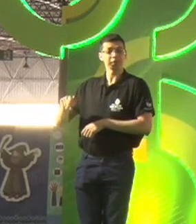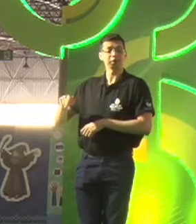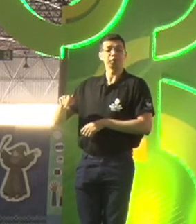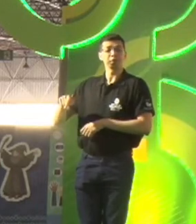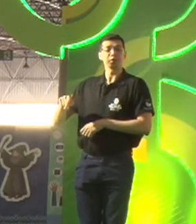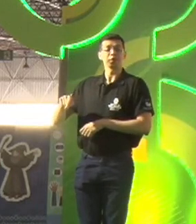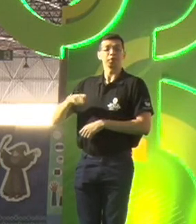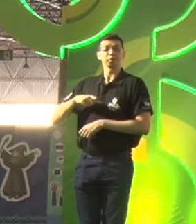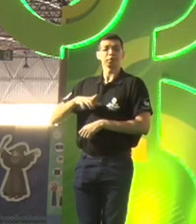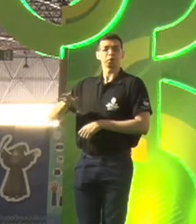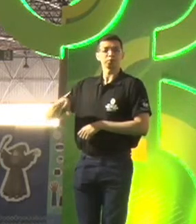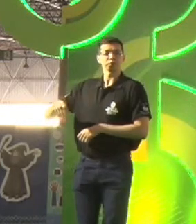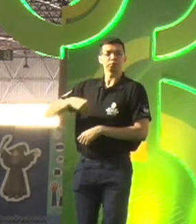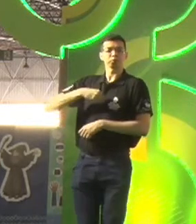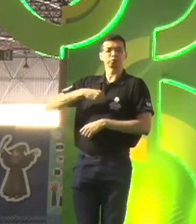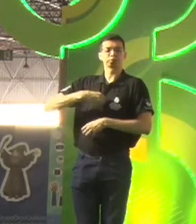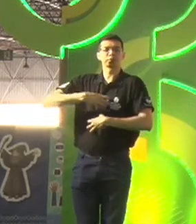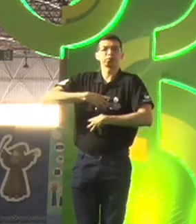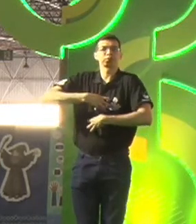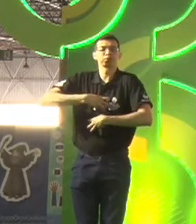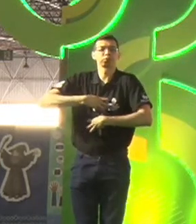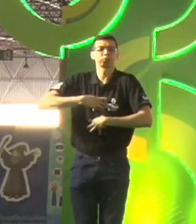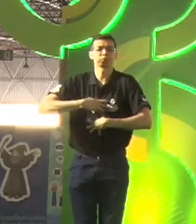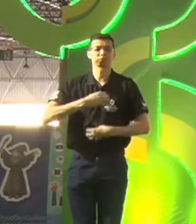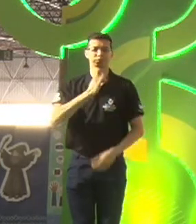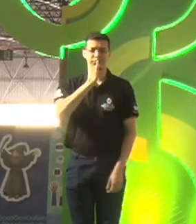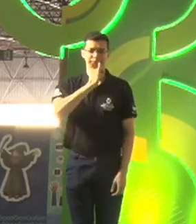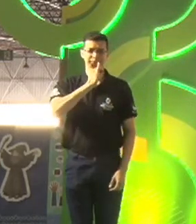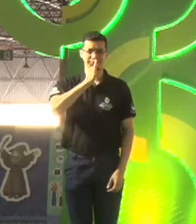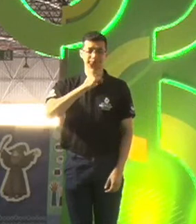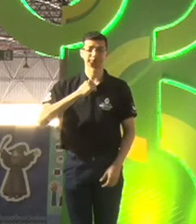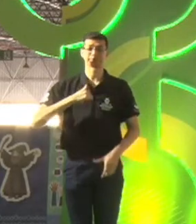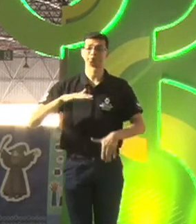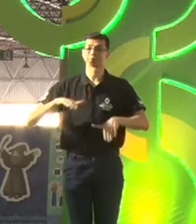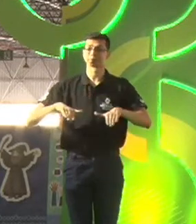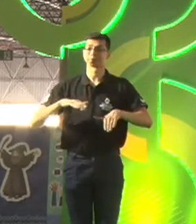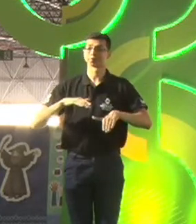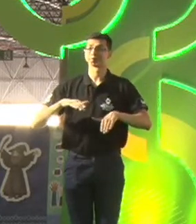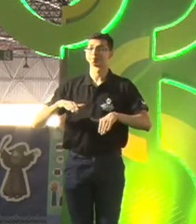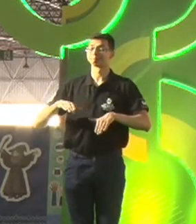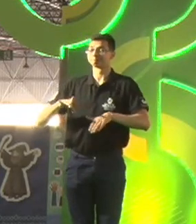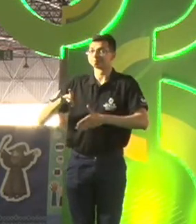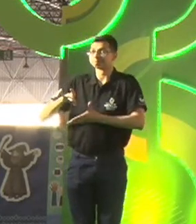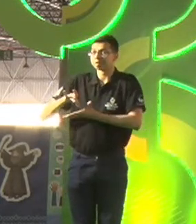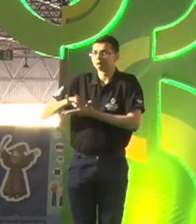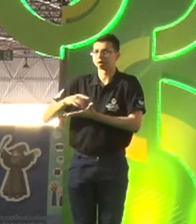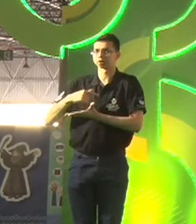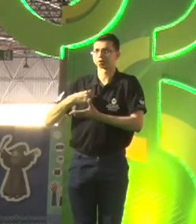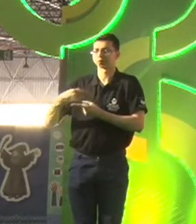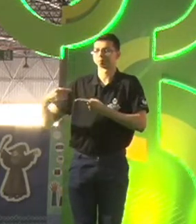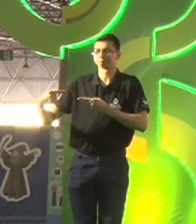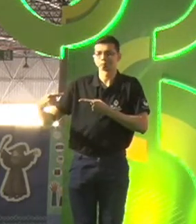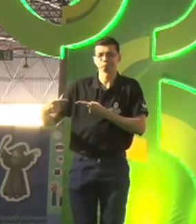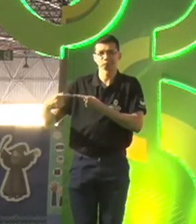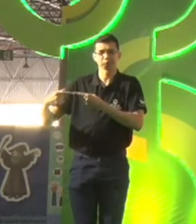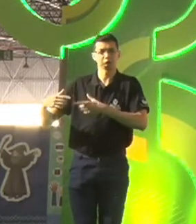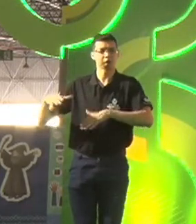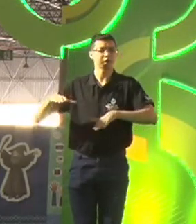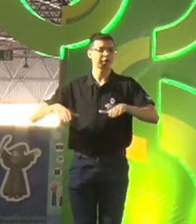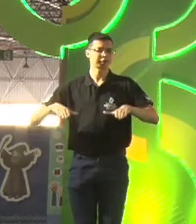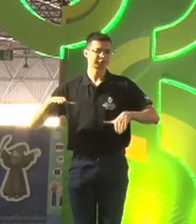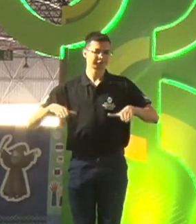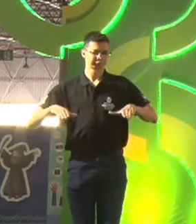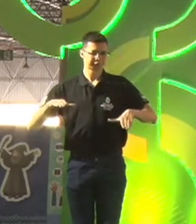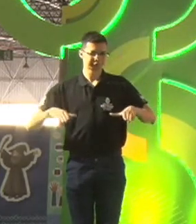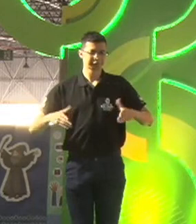ser válido a partir do momento que eu estou tendo algum tipo de relação com aquilo seja ela oriunda de algo que seja